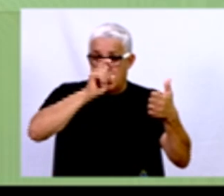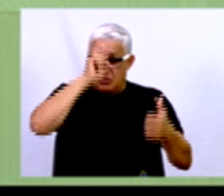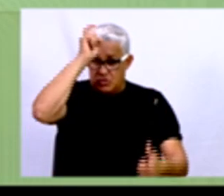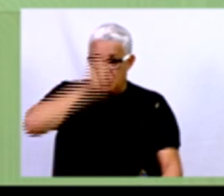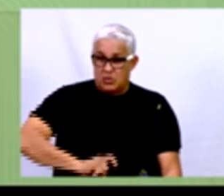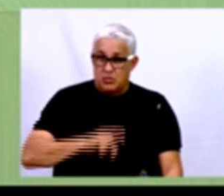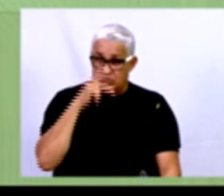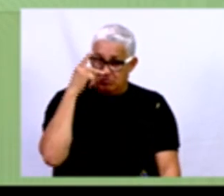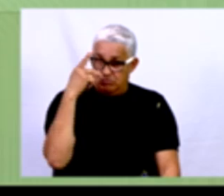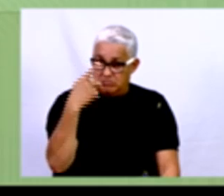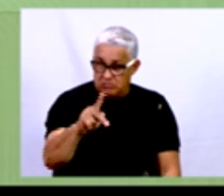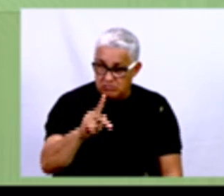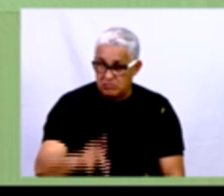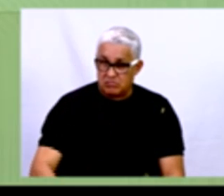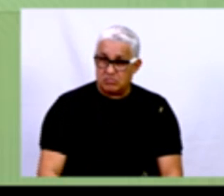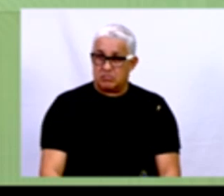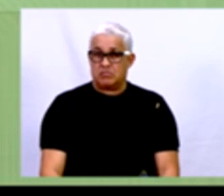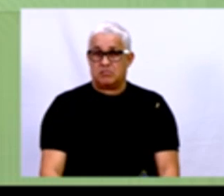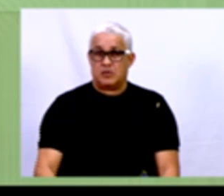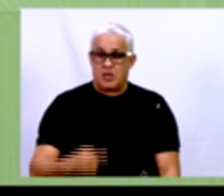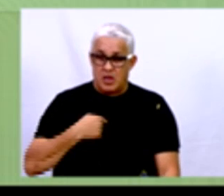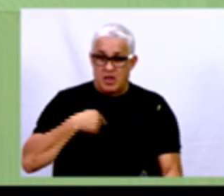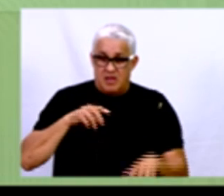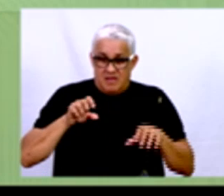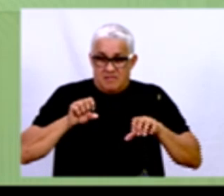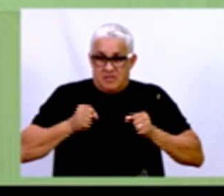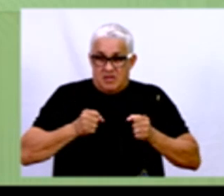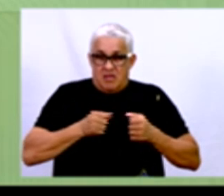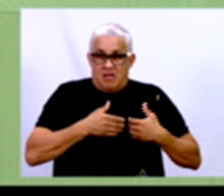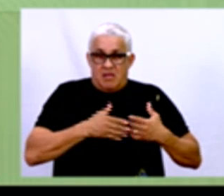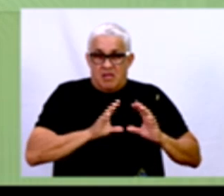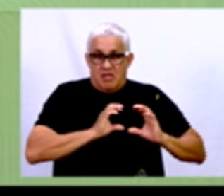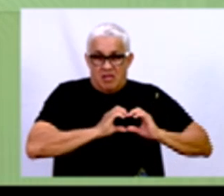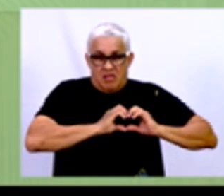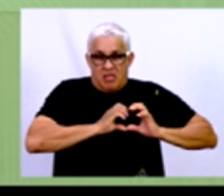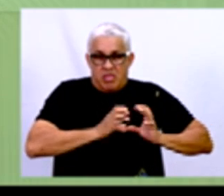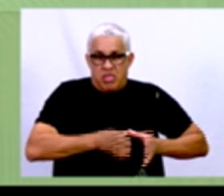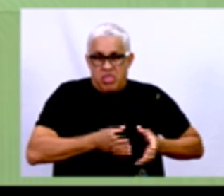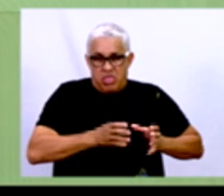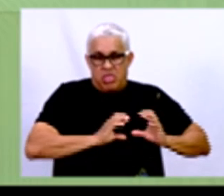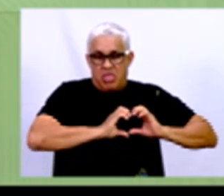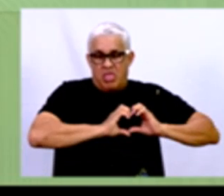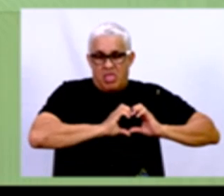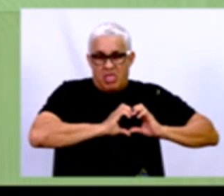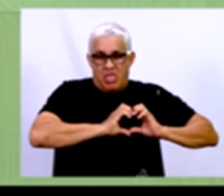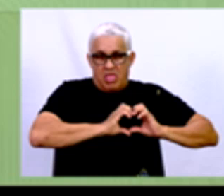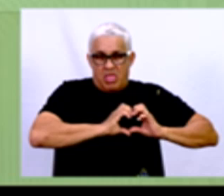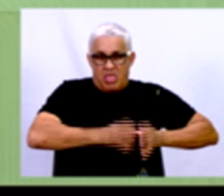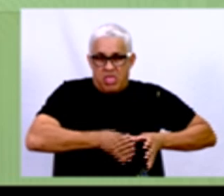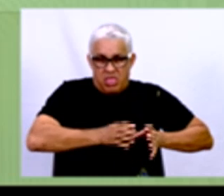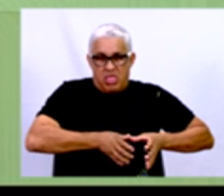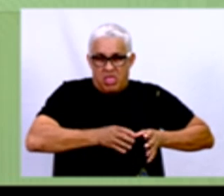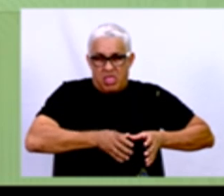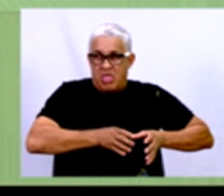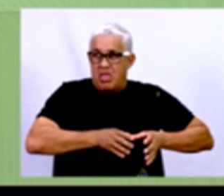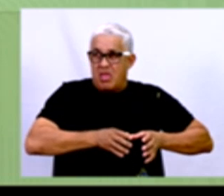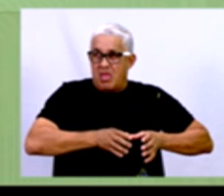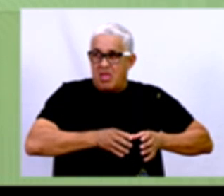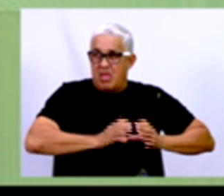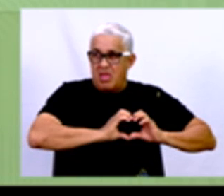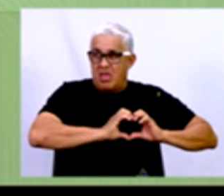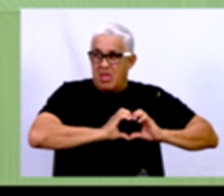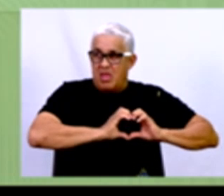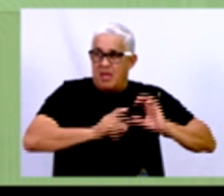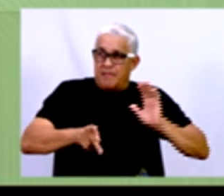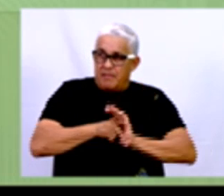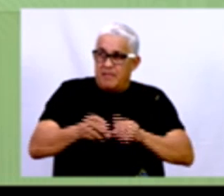Sou seu, eu me despedaço. Então, nós temos aí a primeira pessoa falando das suas